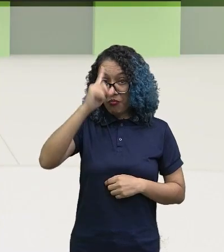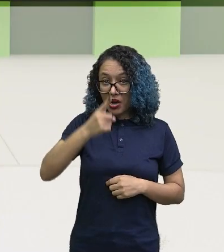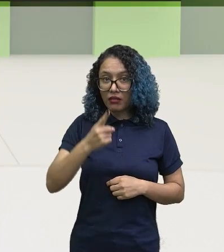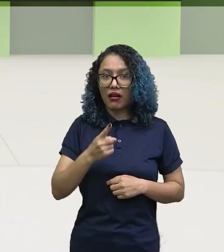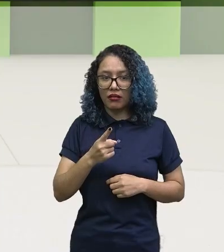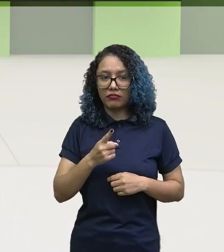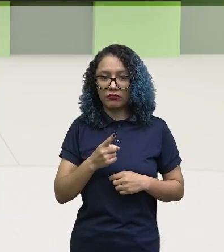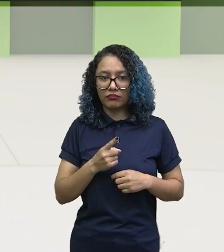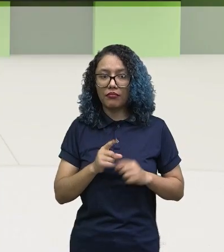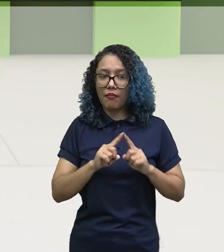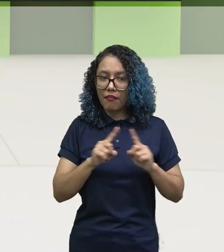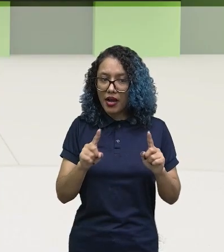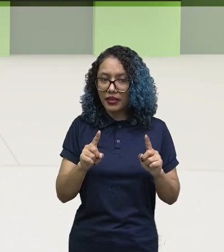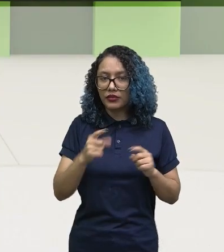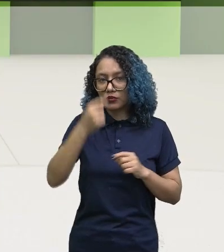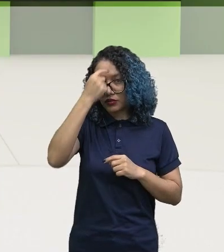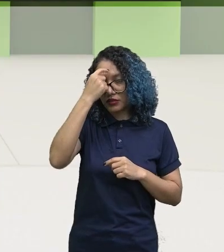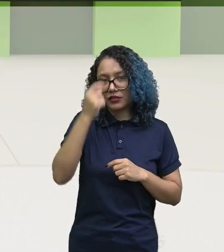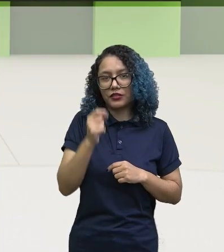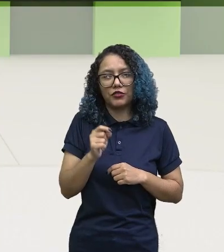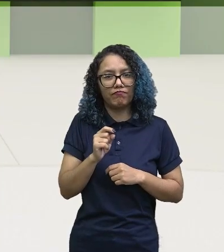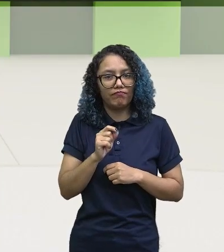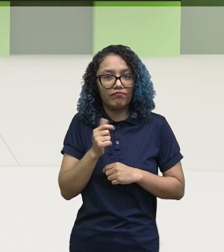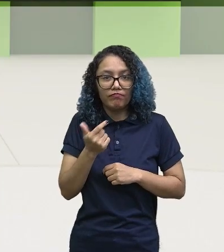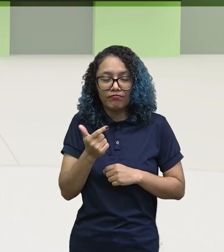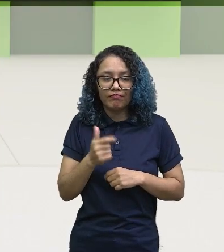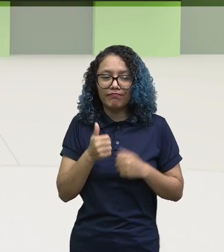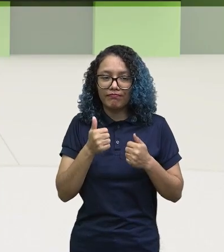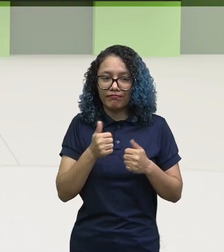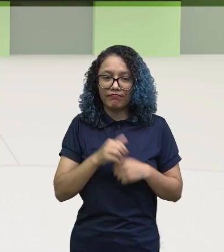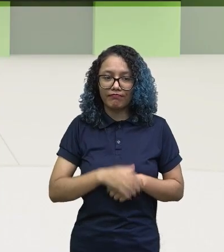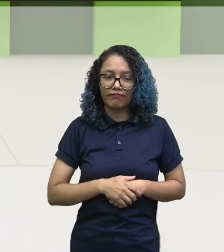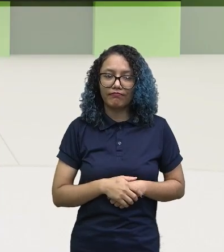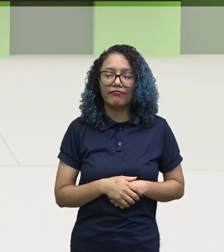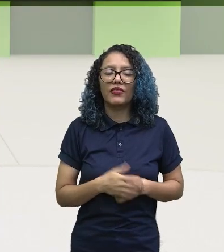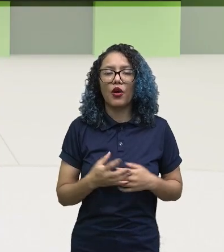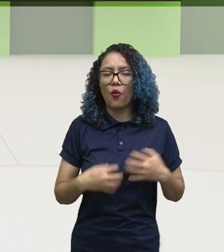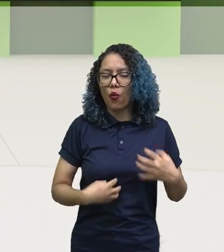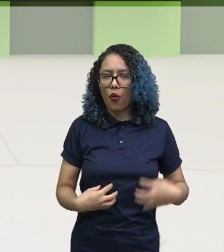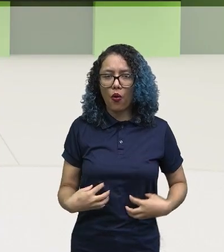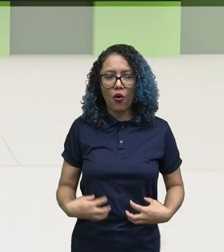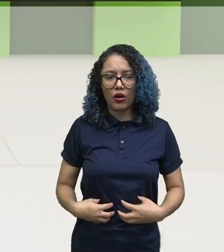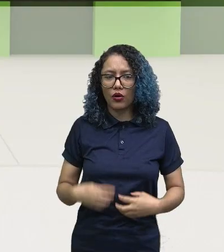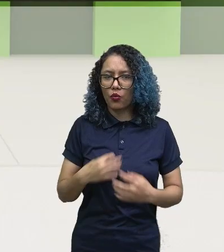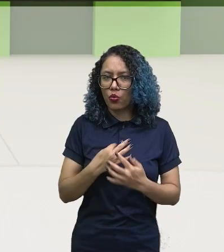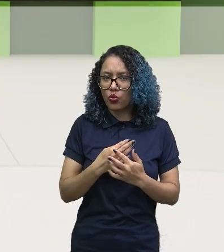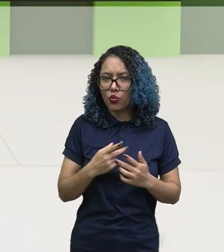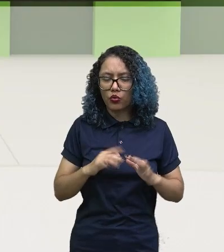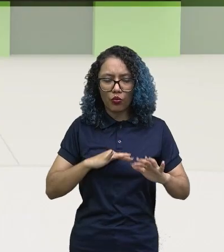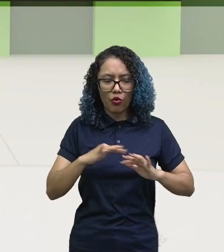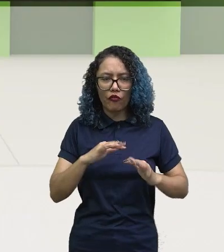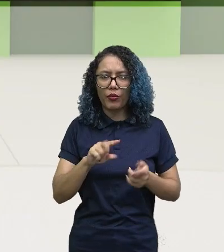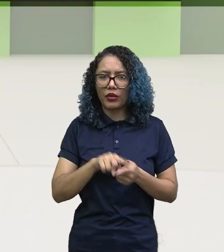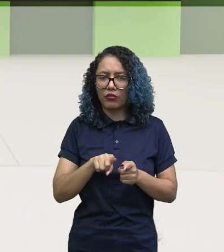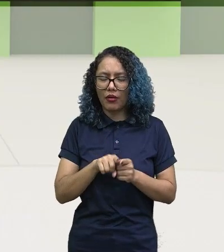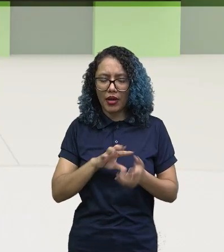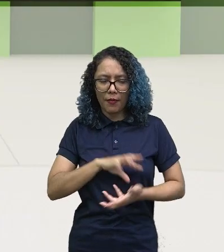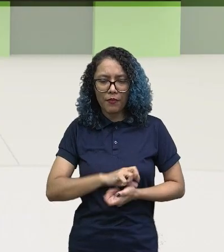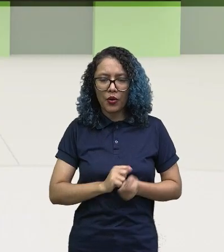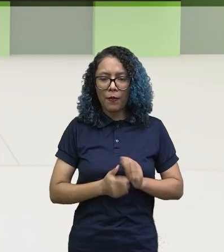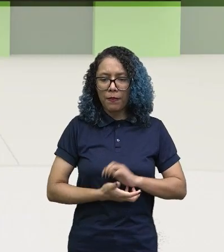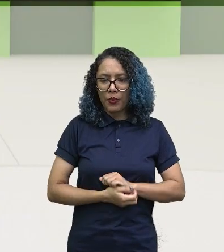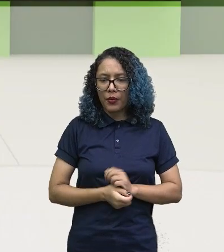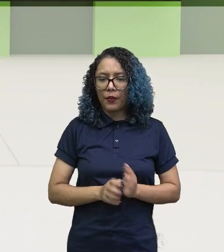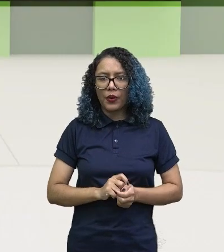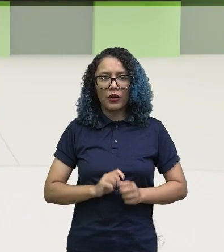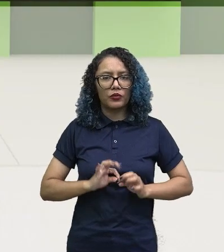porém de uma forma involuntária. Tá certo? Os meus órgãos, sistema digestório, o movimento que ele realiza, também tudo isso é um